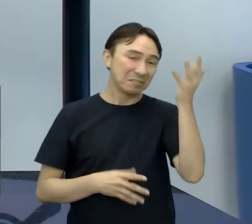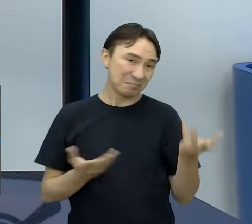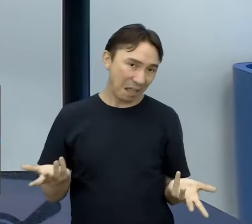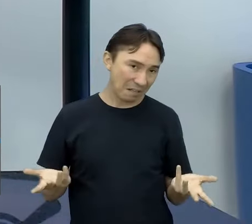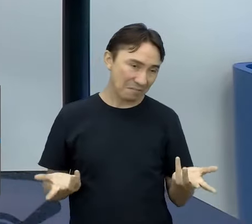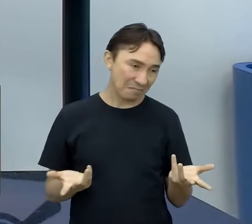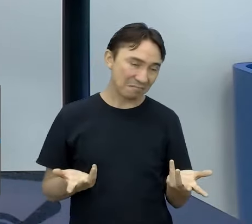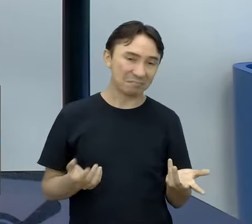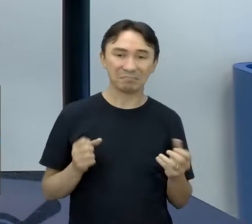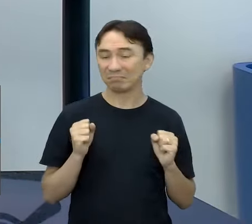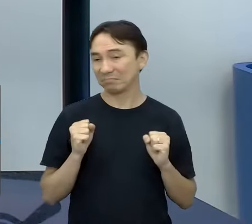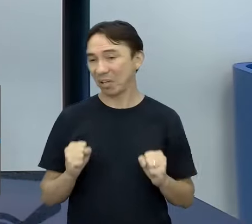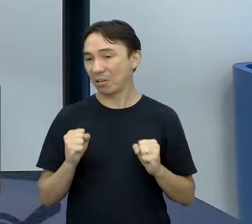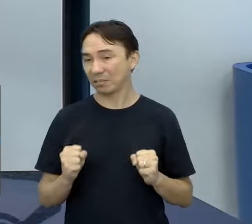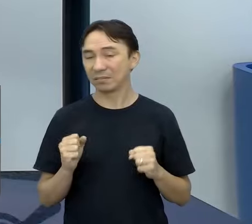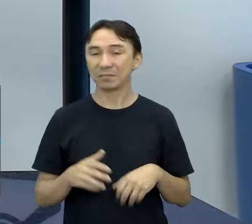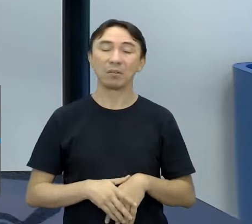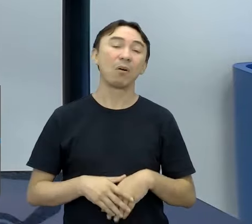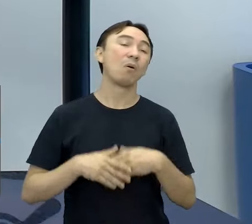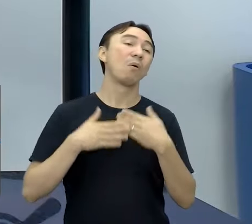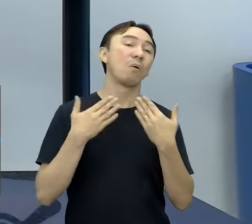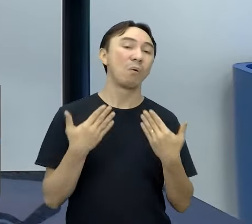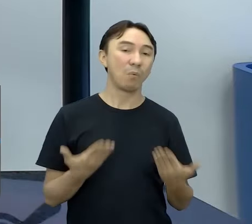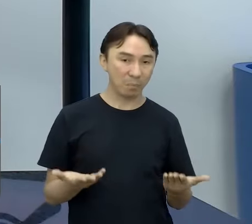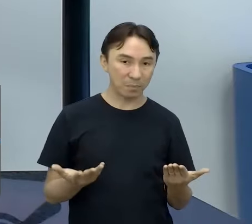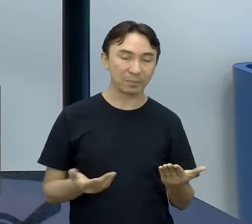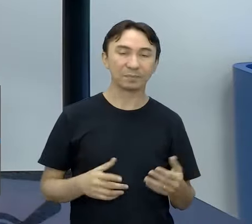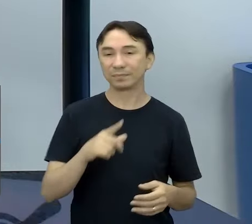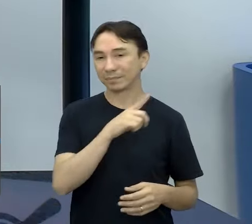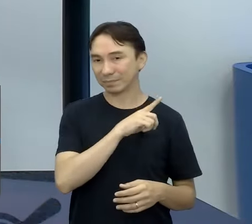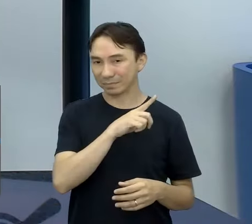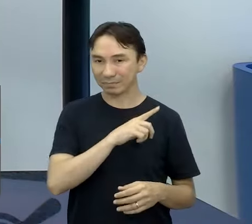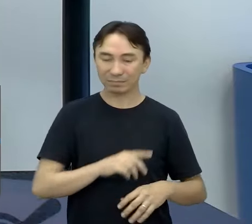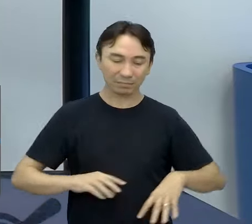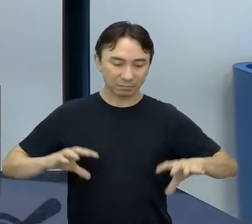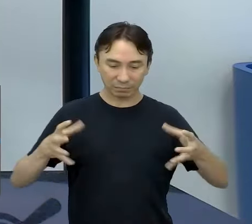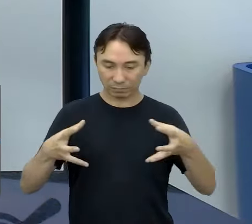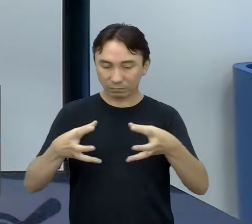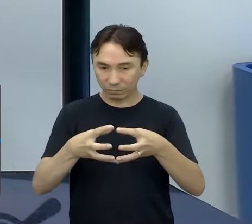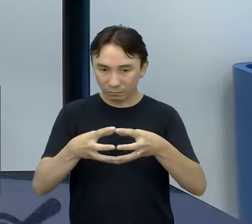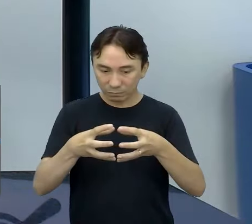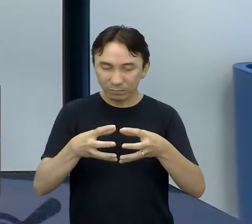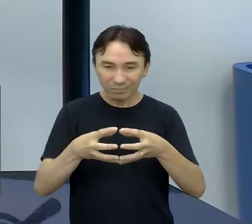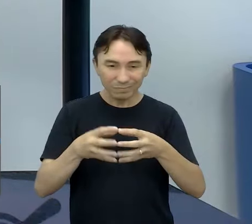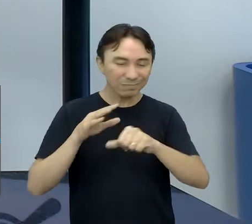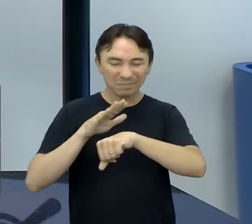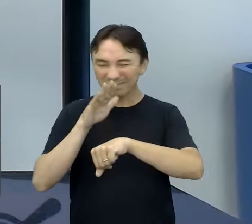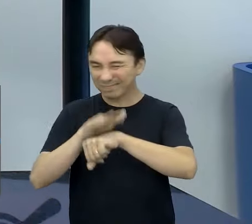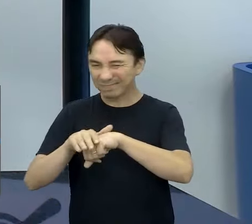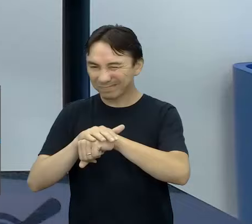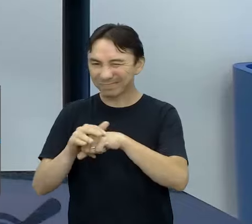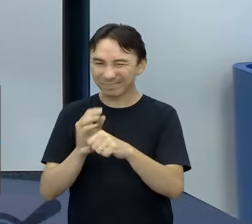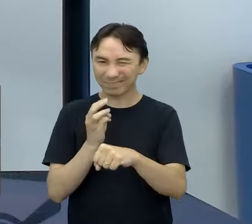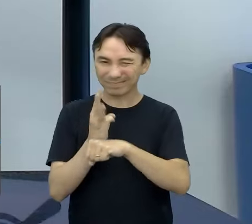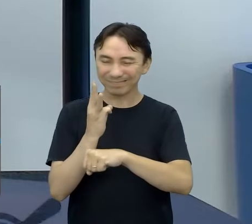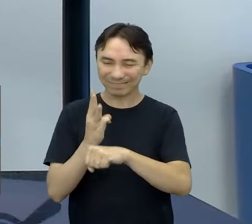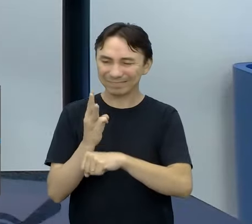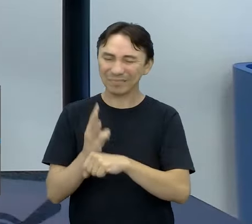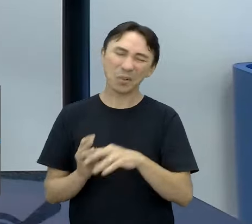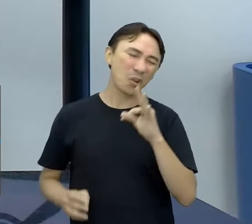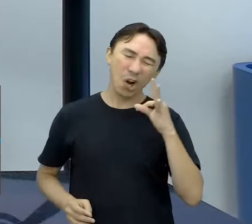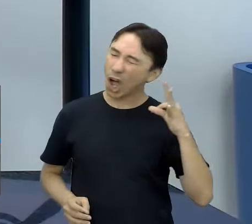casas que eu vou tocar lá e vou perguntar. Ou, dentro daquele meu grupo enorme que eu tenho lá de conversa com todos os meus vizinhos, eu não vou falar com todos